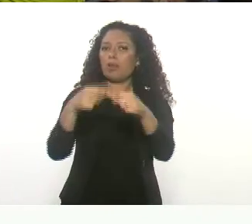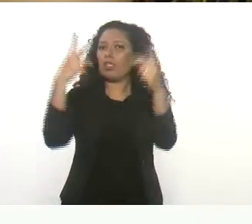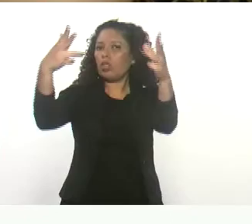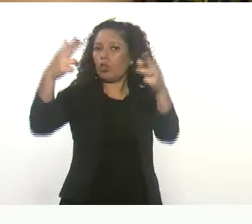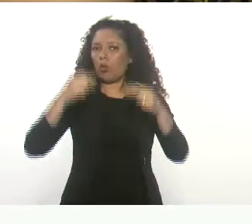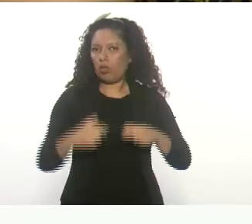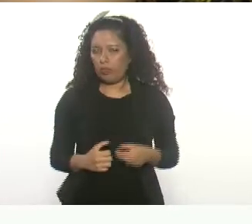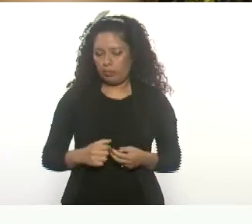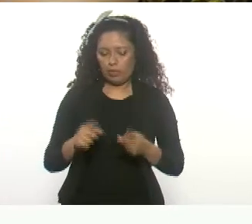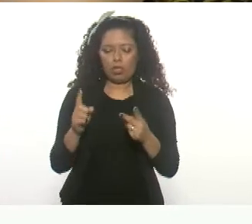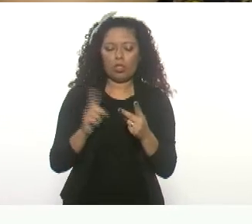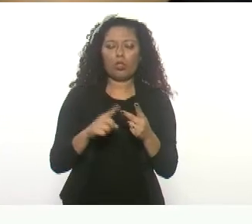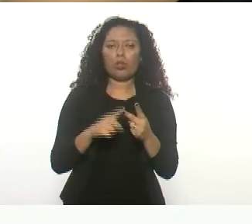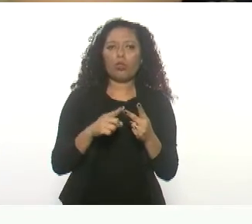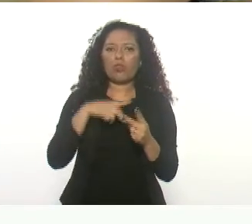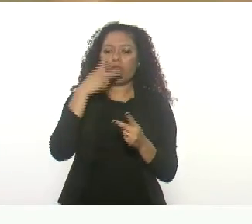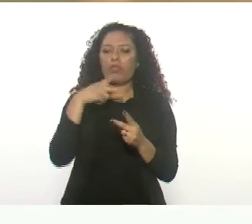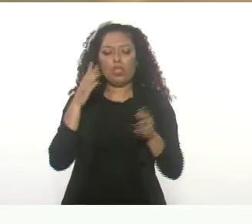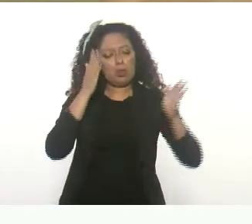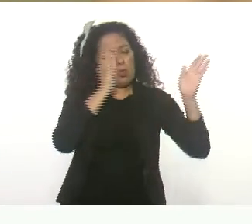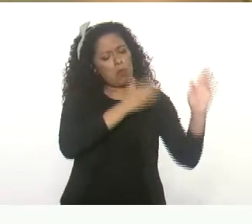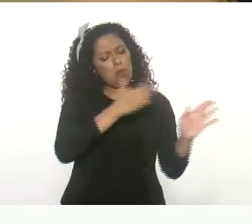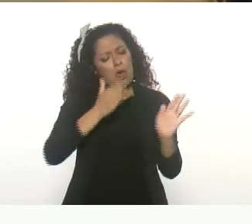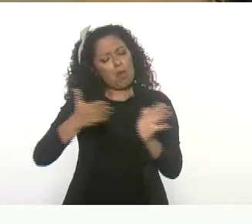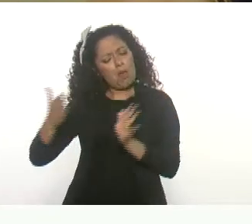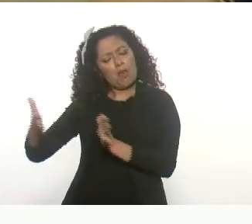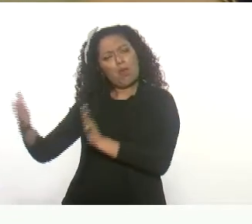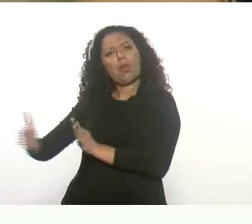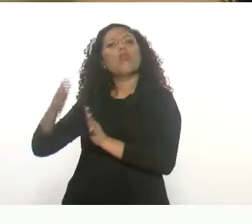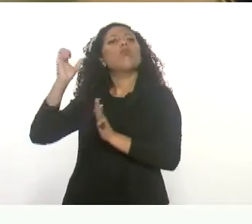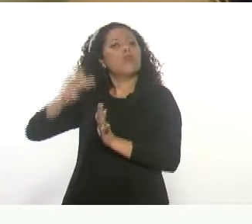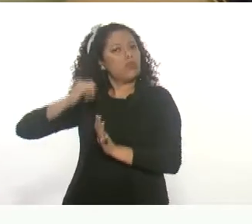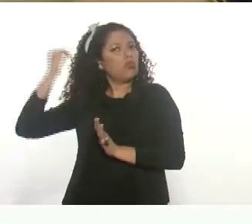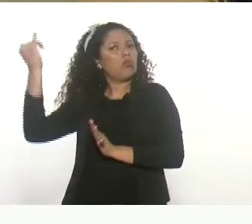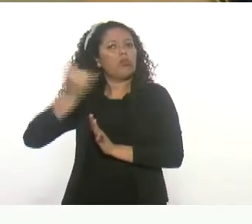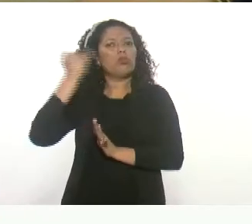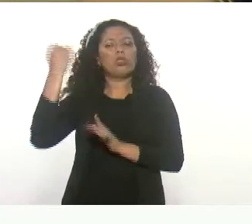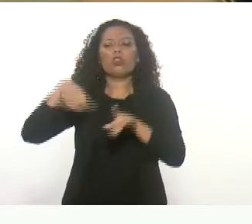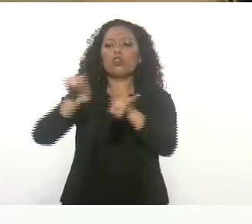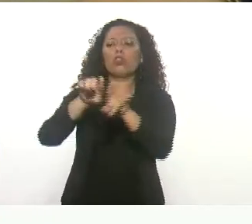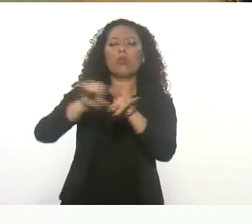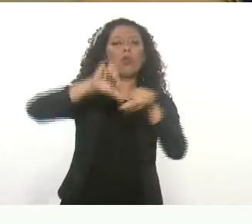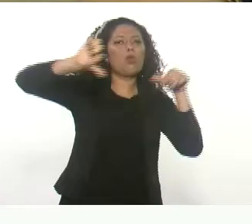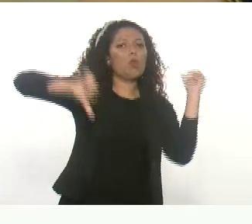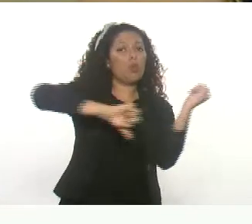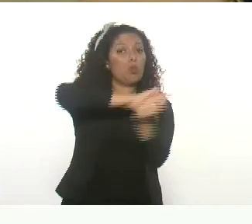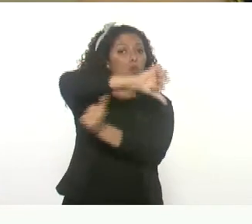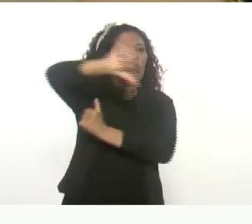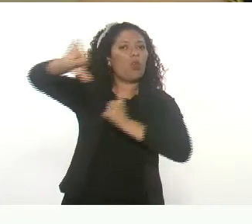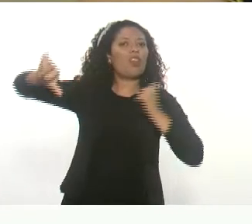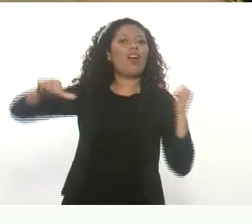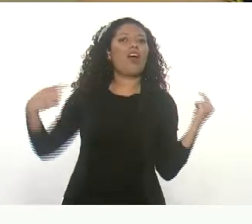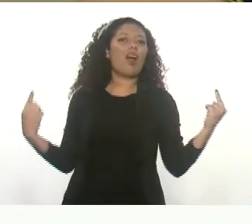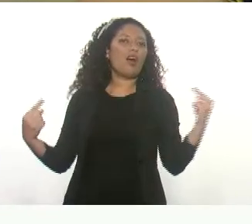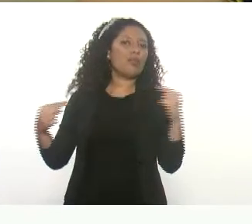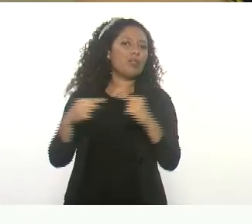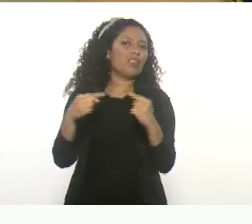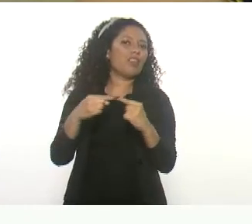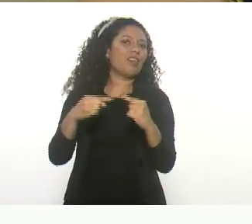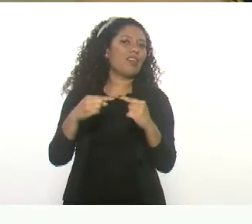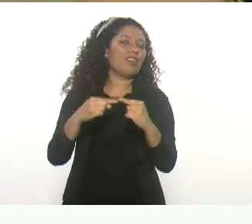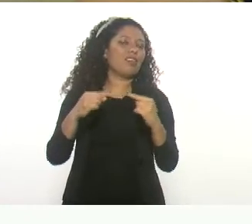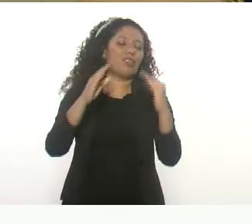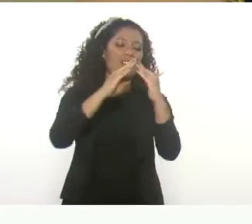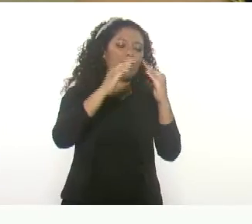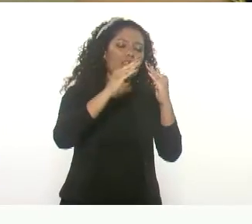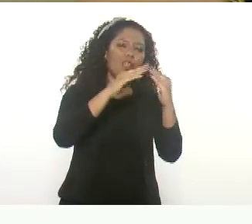Outro ponto que a Teca traz é a questão da estrutura, que é muito importante a gente mudar a estrutura e adequar a estrutura para essa transição para o ensino